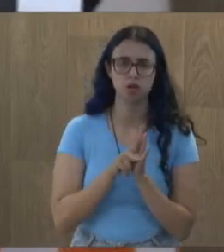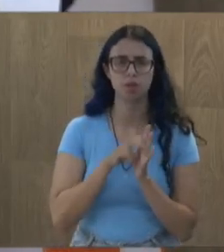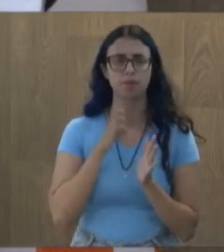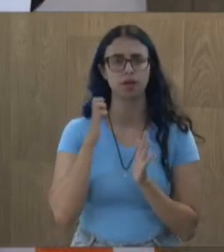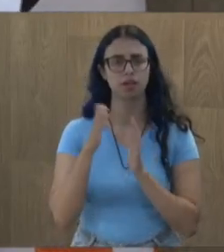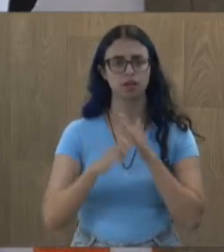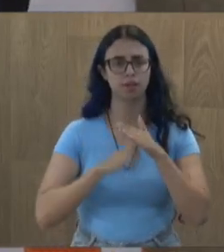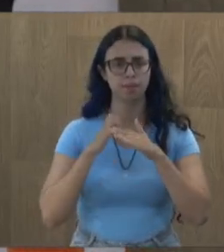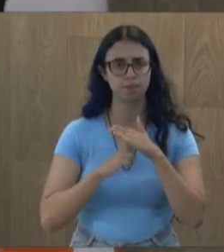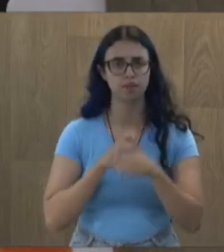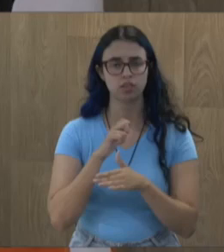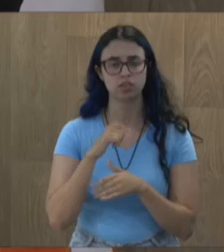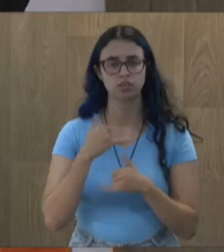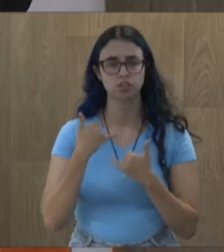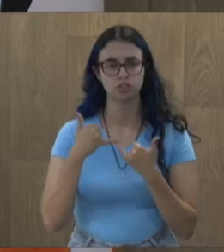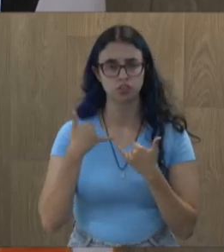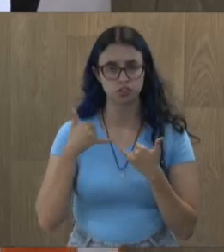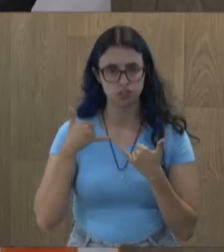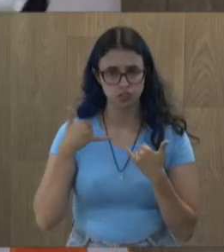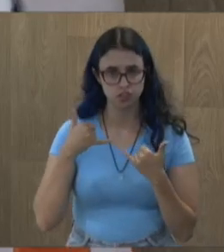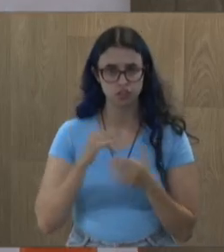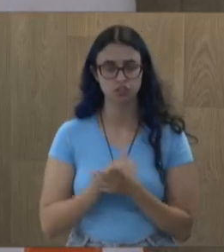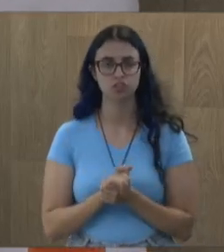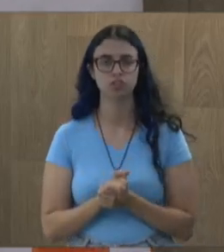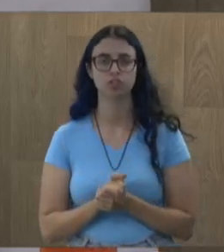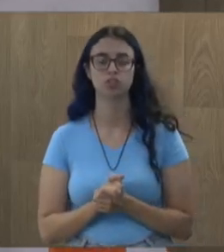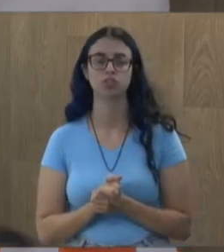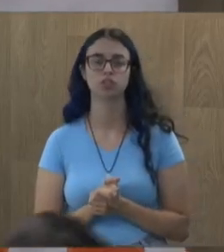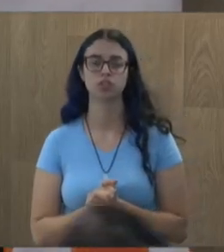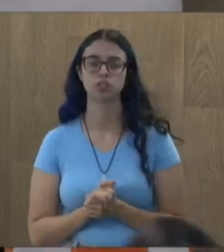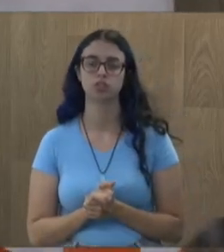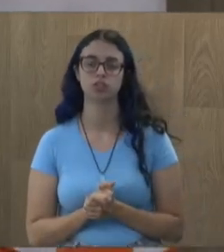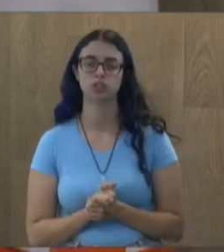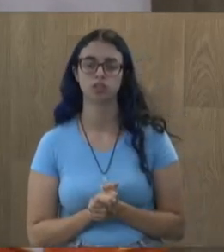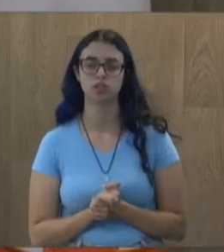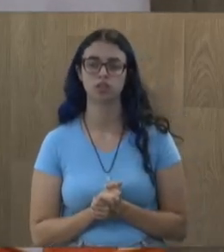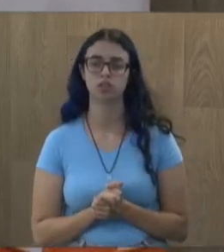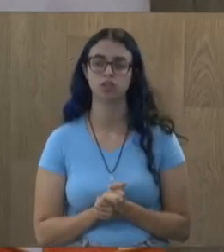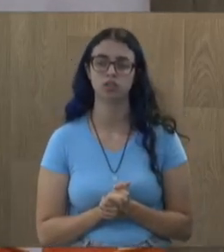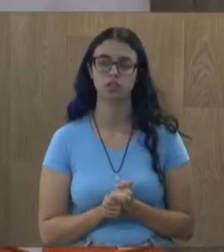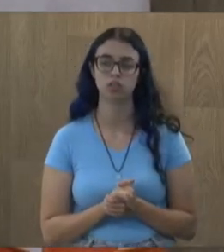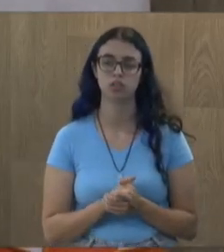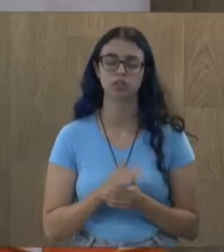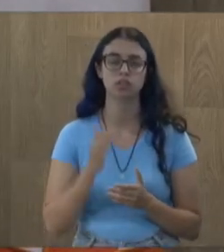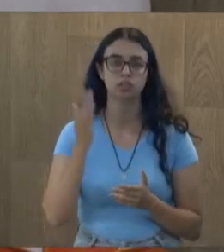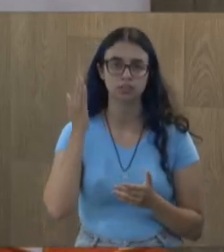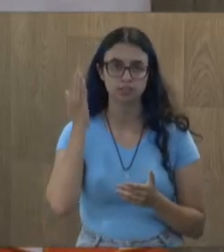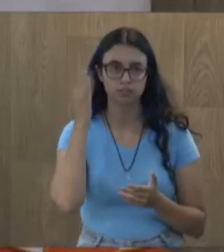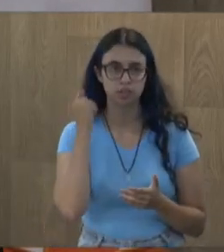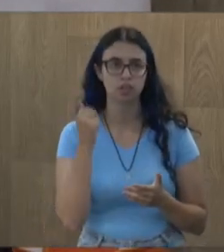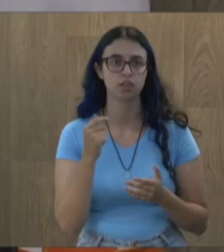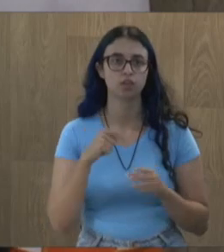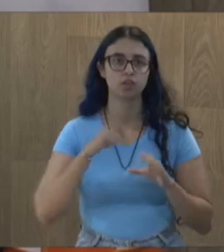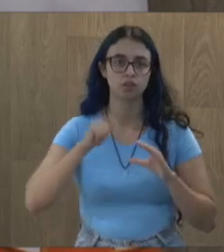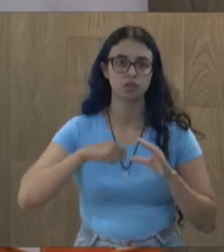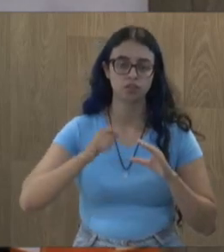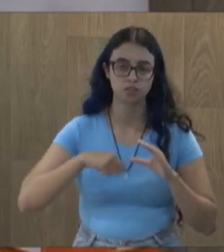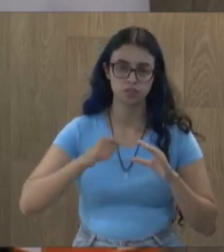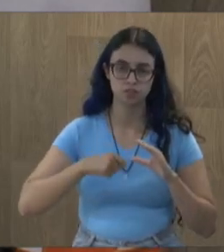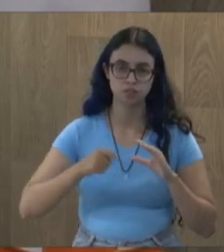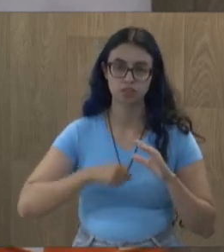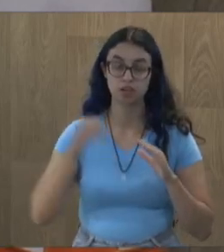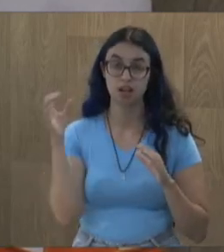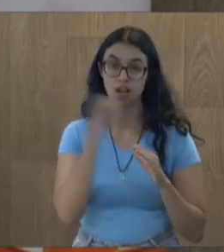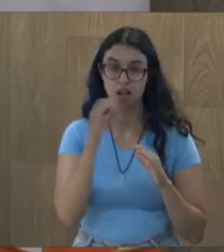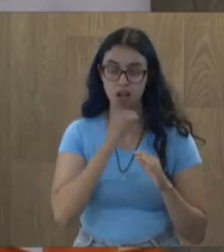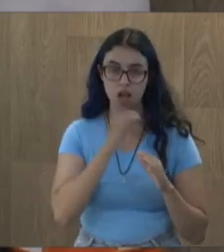Correia. No meio de eu falar dos reis, eu falei Correia. No vídeo, a gente, como se diz, muito acelerado, enquanto outros aí têm apelido